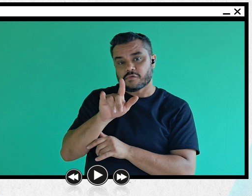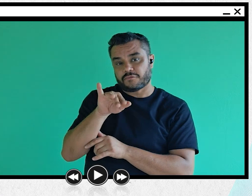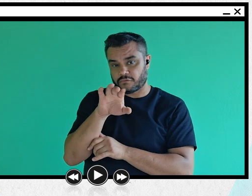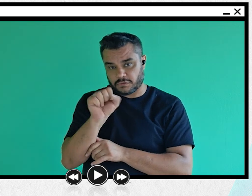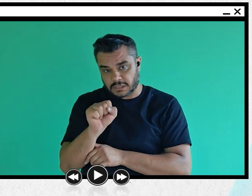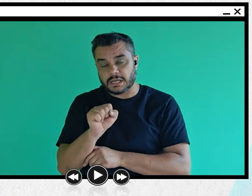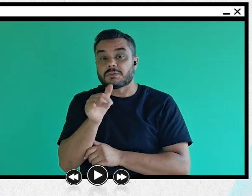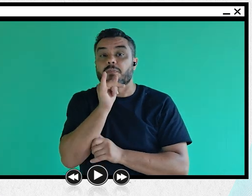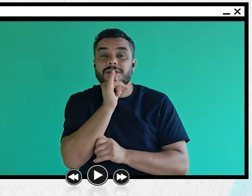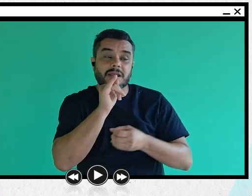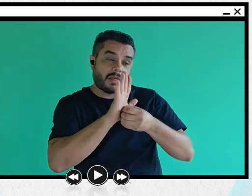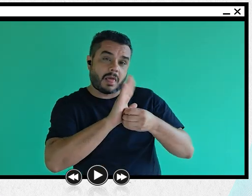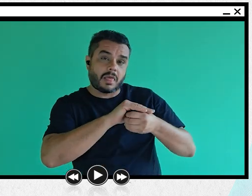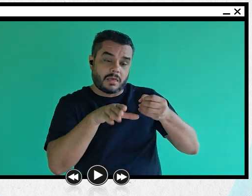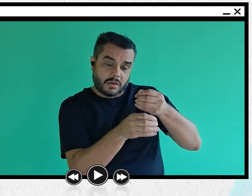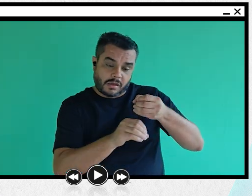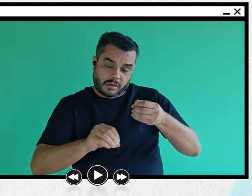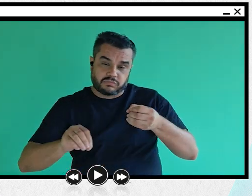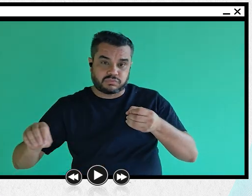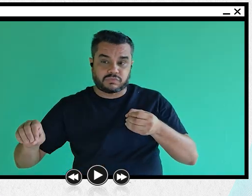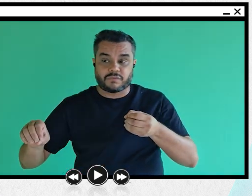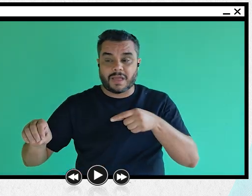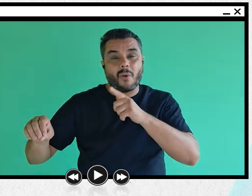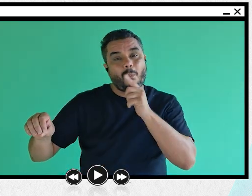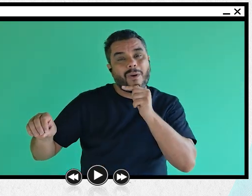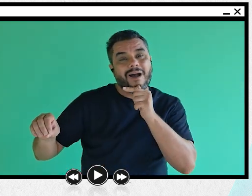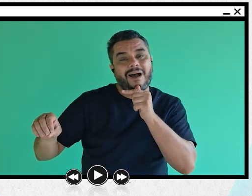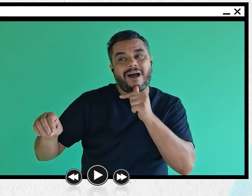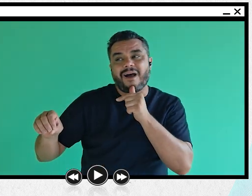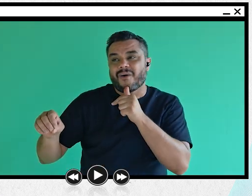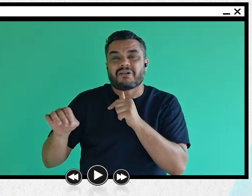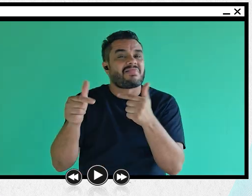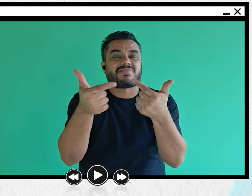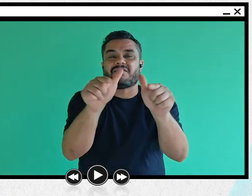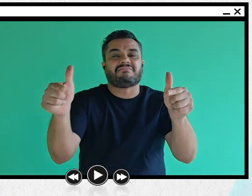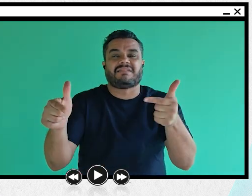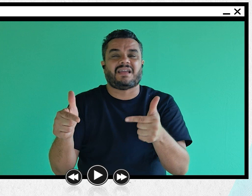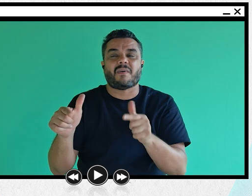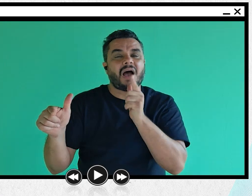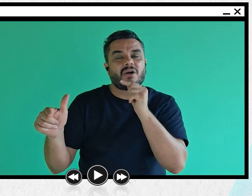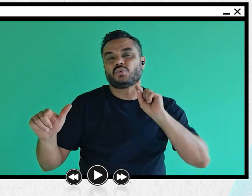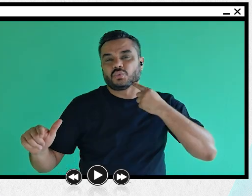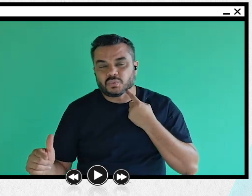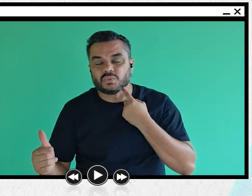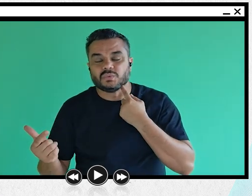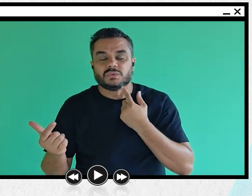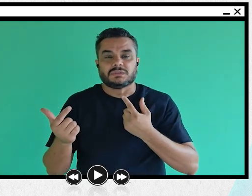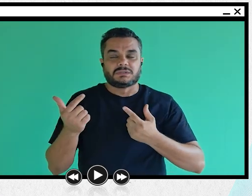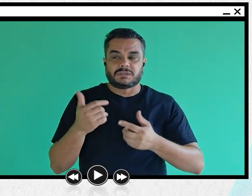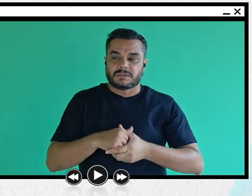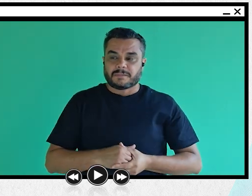tem nutriente, é uma água pobre em nutrientes, então ela vai funcionar como uma água de irrigação mesmo, né, sem efeito